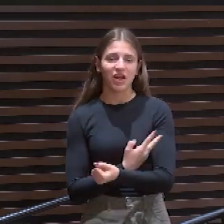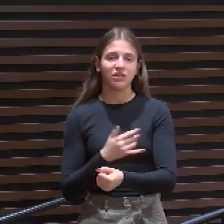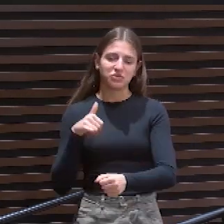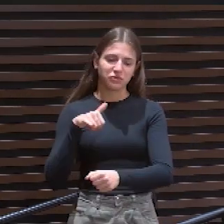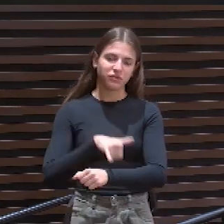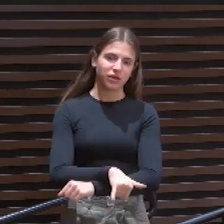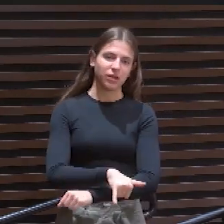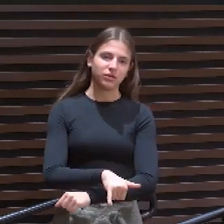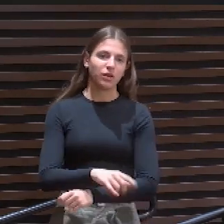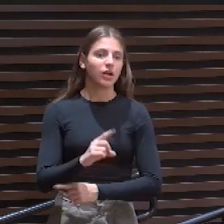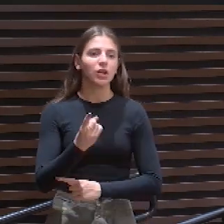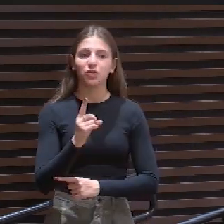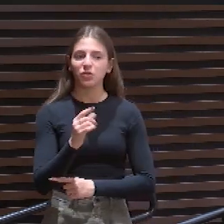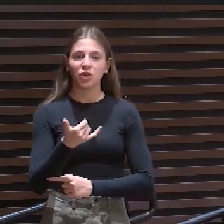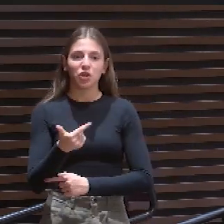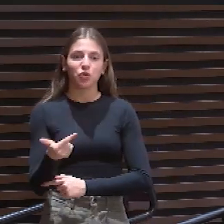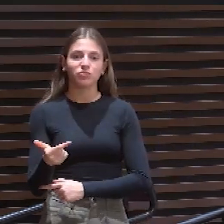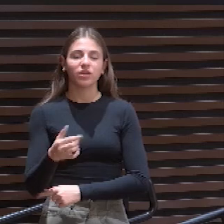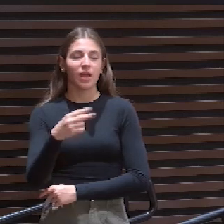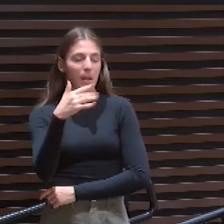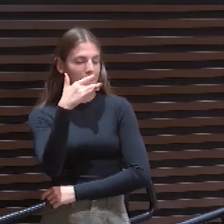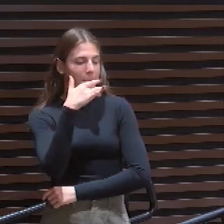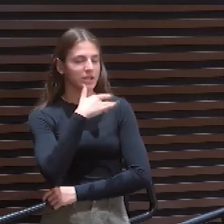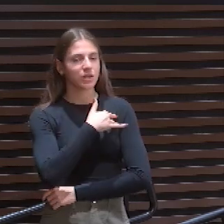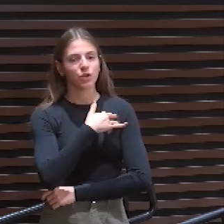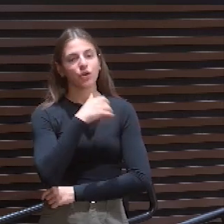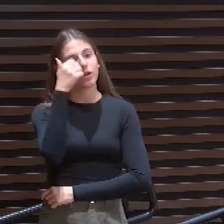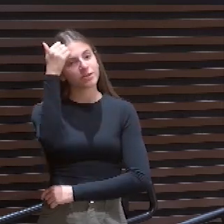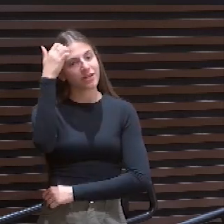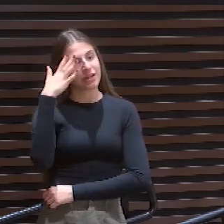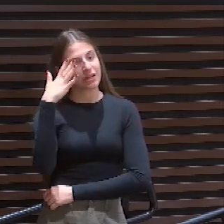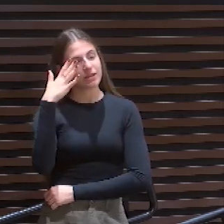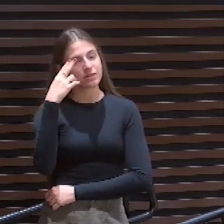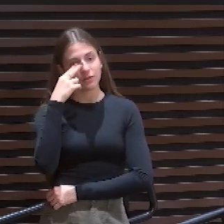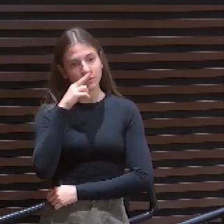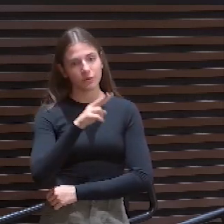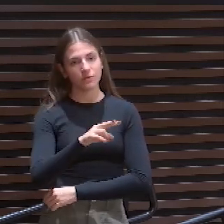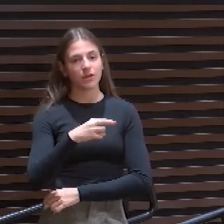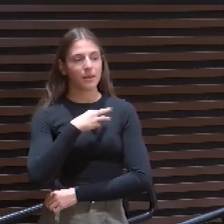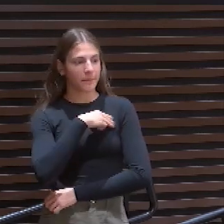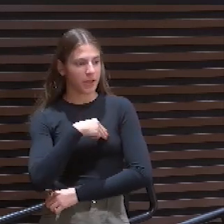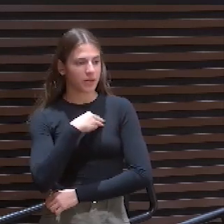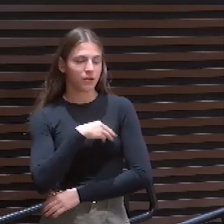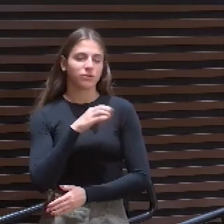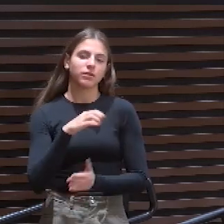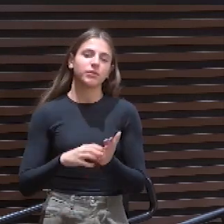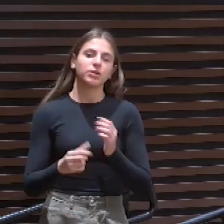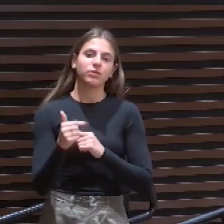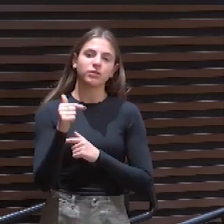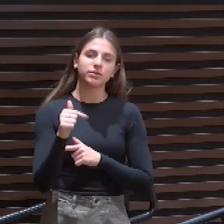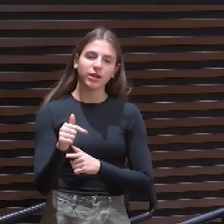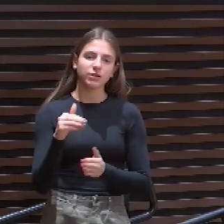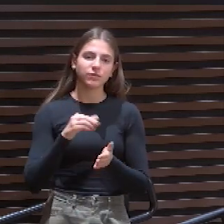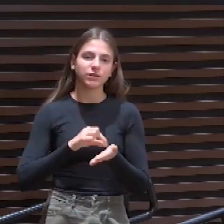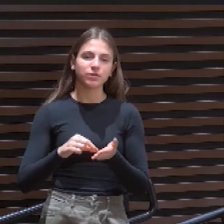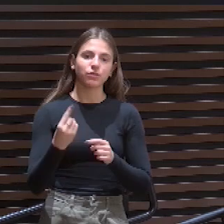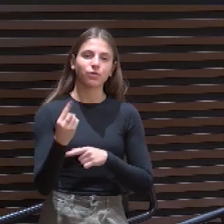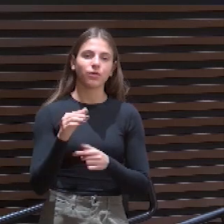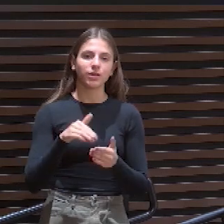critérios de misericórdia e graça. Vamos lá a Mateus 7,